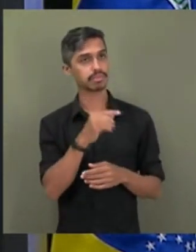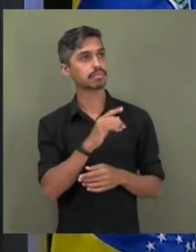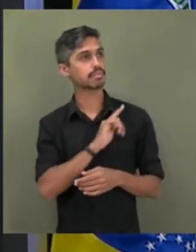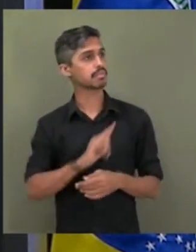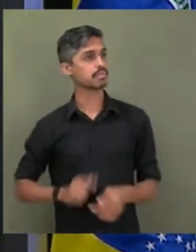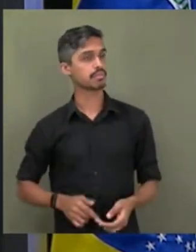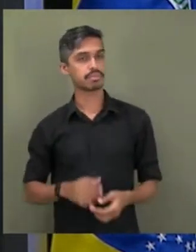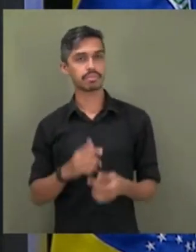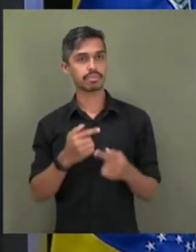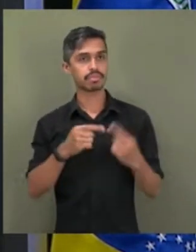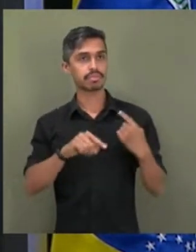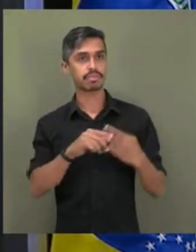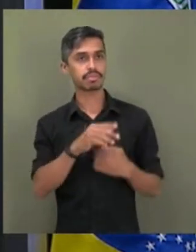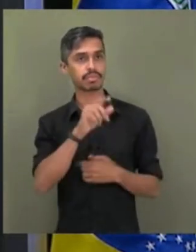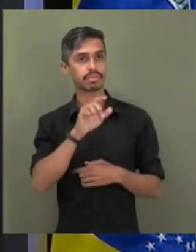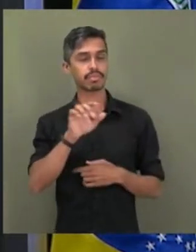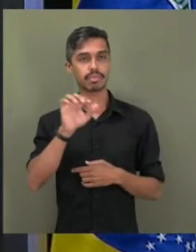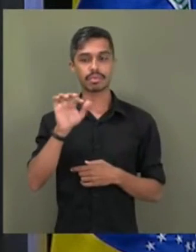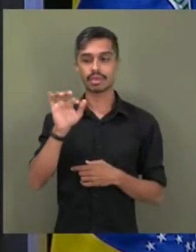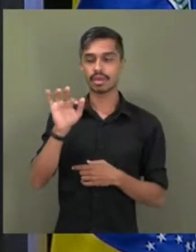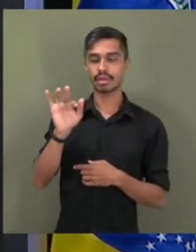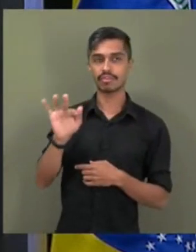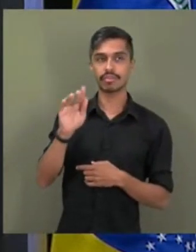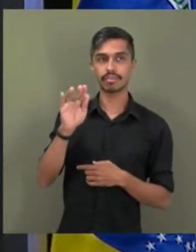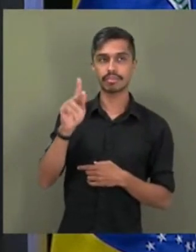entenda que FPE é mesada.